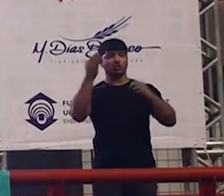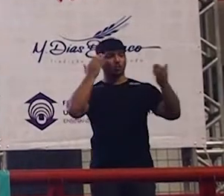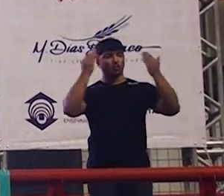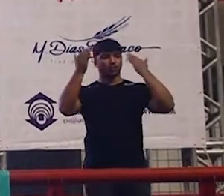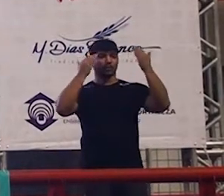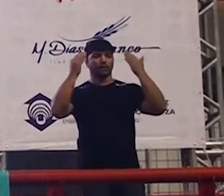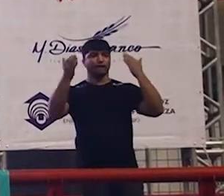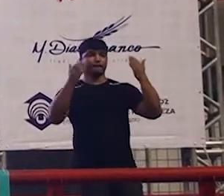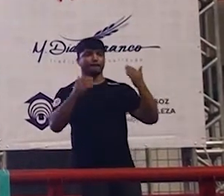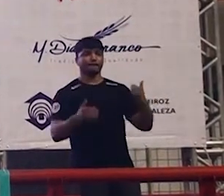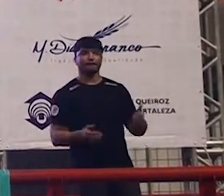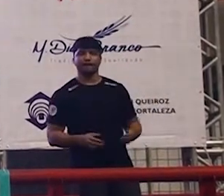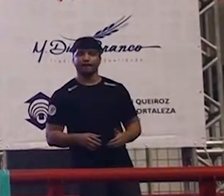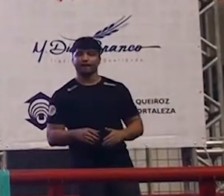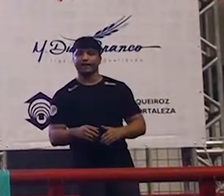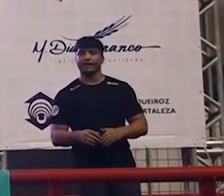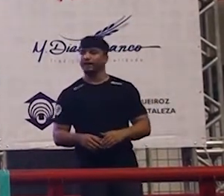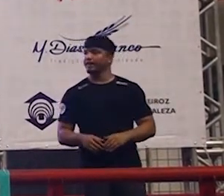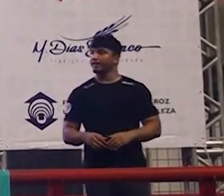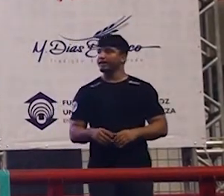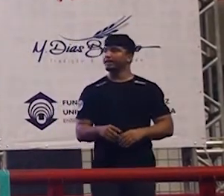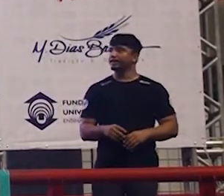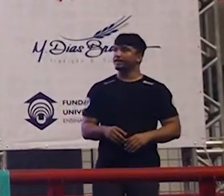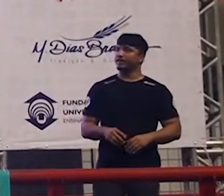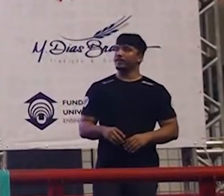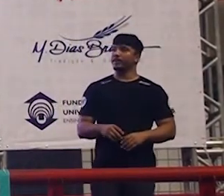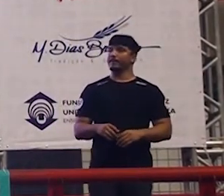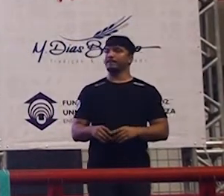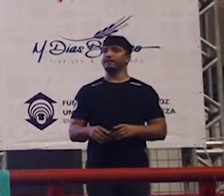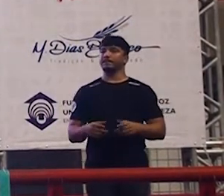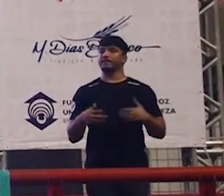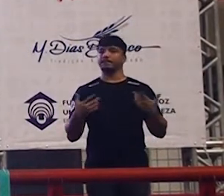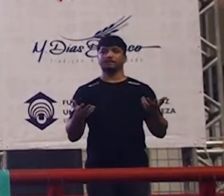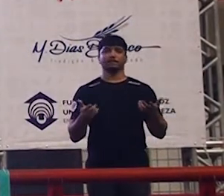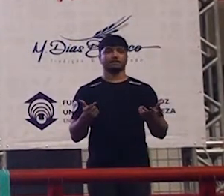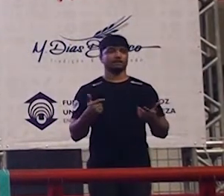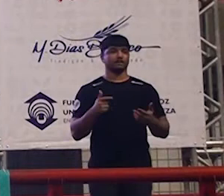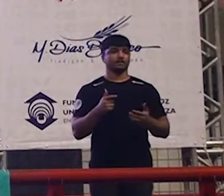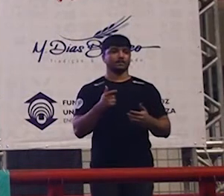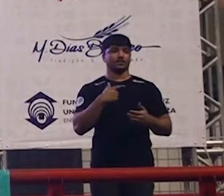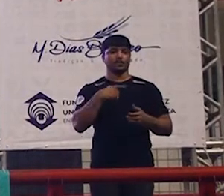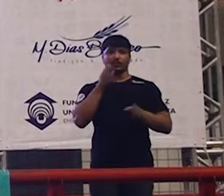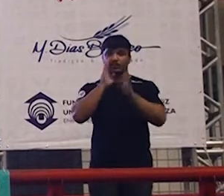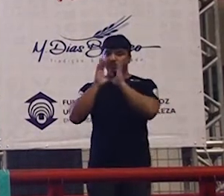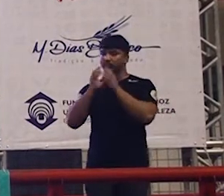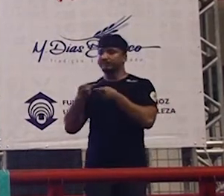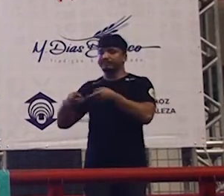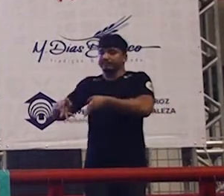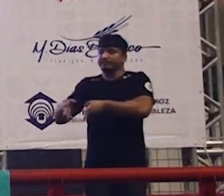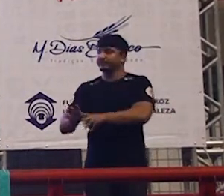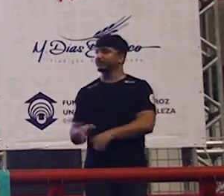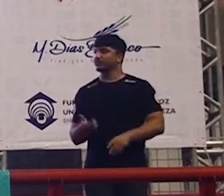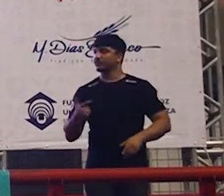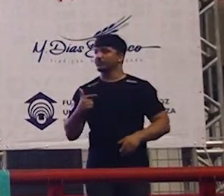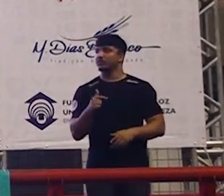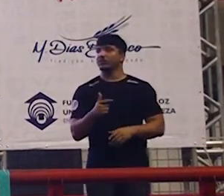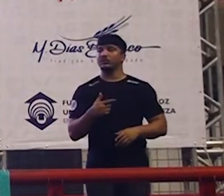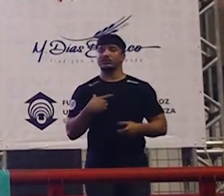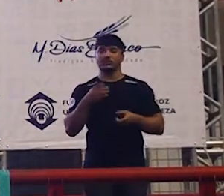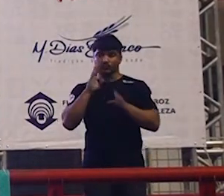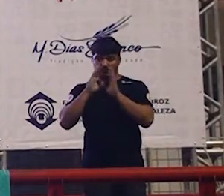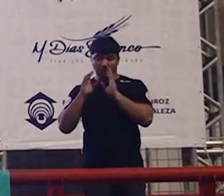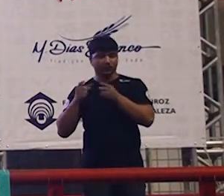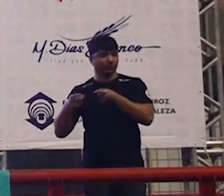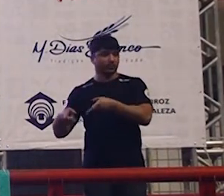dúvida, eu nem posso dizer como Dionísio, né? Perturbem nas redes sociais, porque eu abandonei o Facebook, né? Abandonei